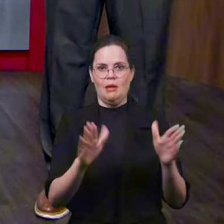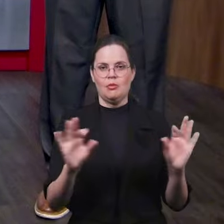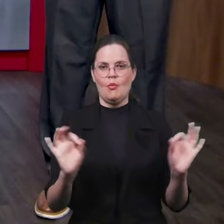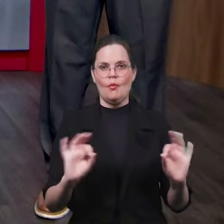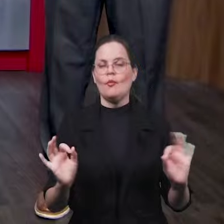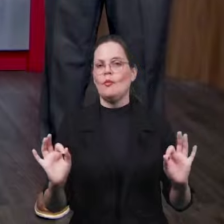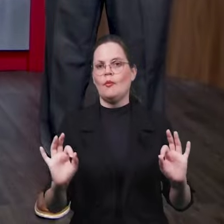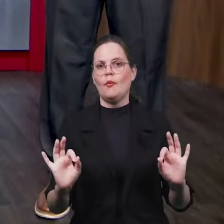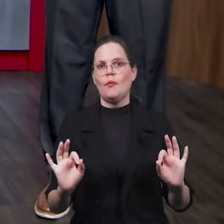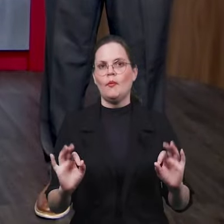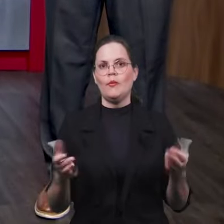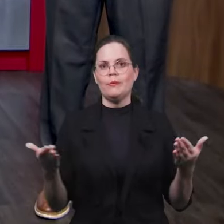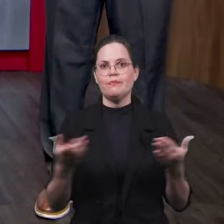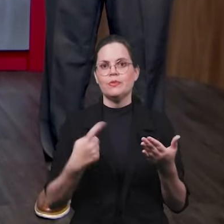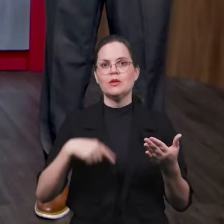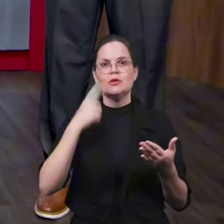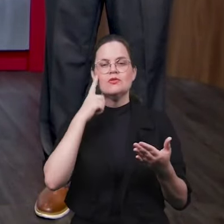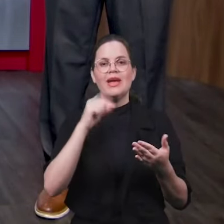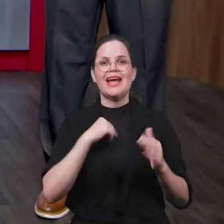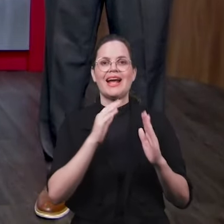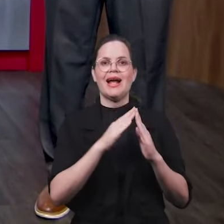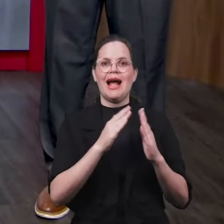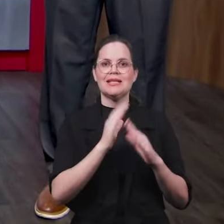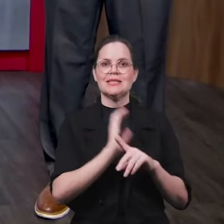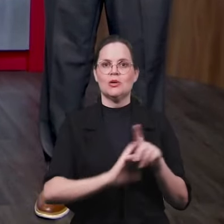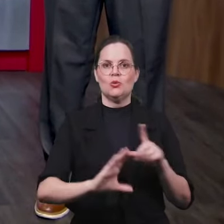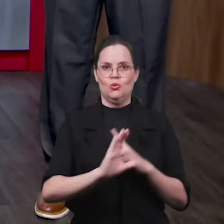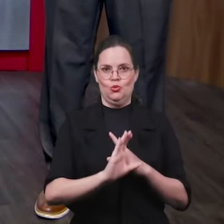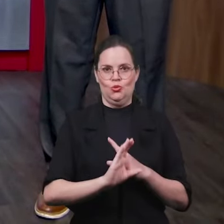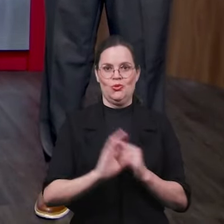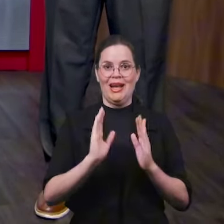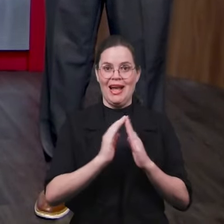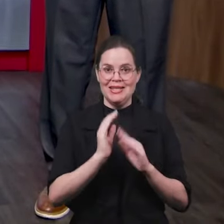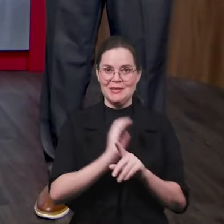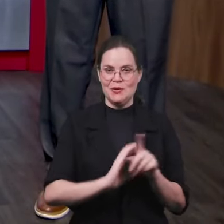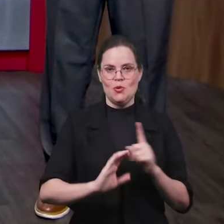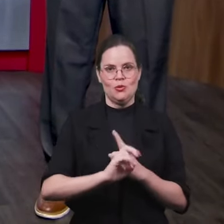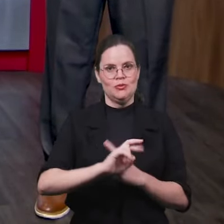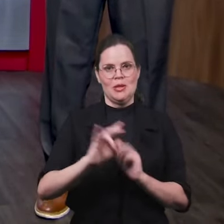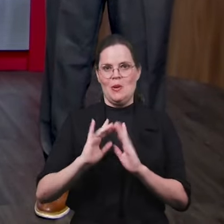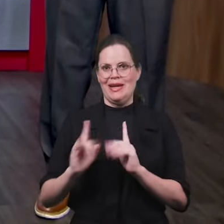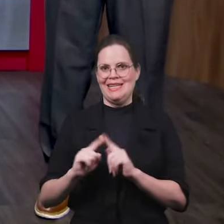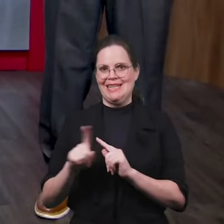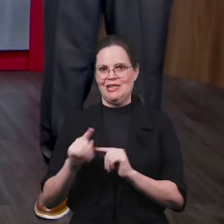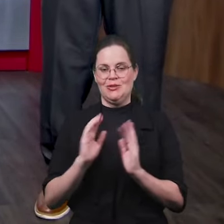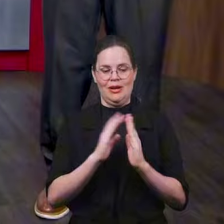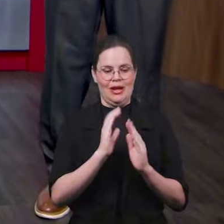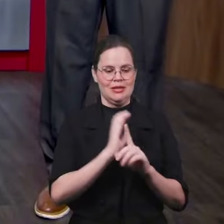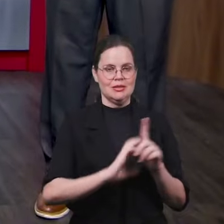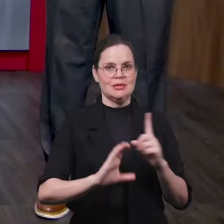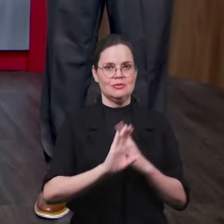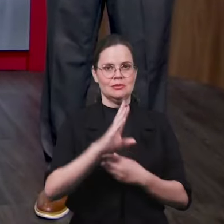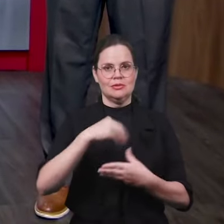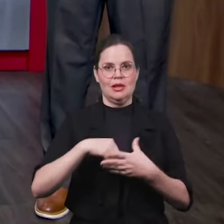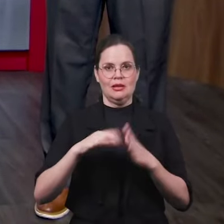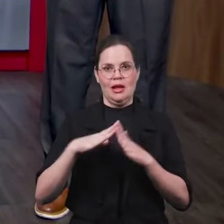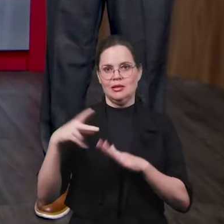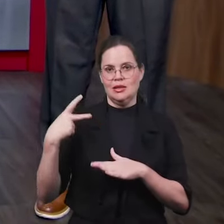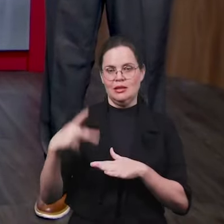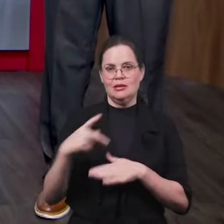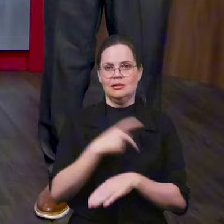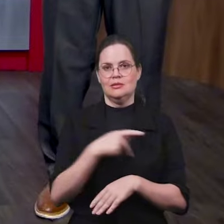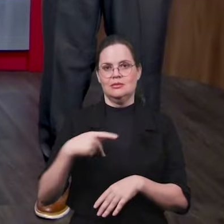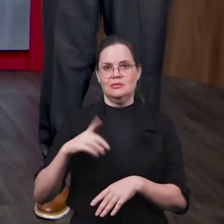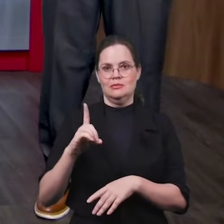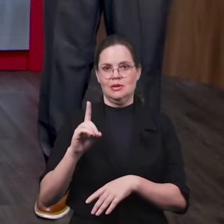igreja. Então, o que nós temos lá é casa-culto. Então, nós temos uma casa-culto lá na casa do pastor Denis.